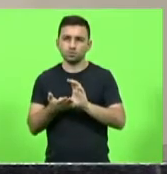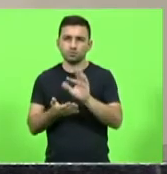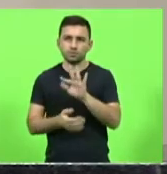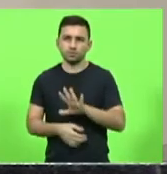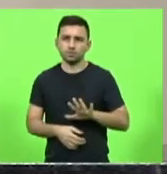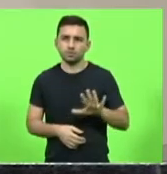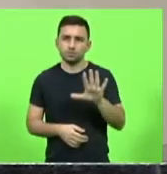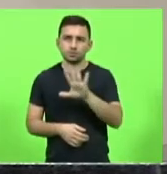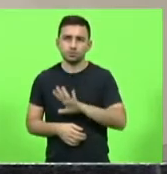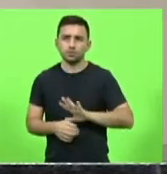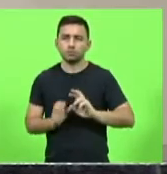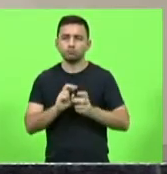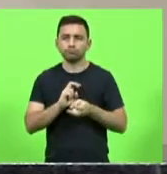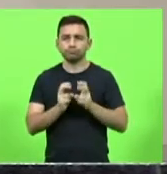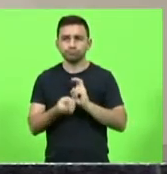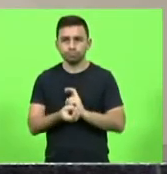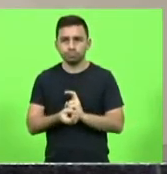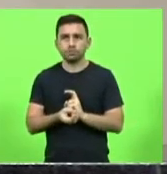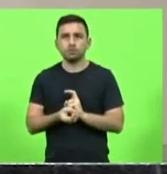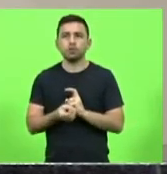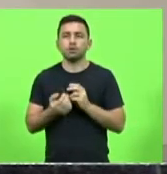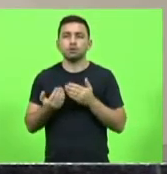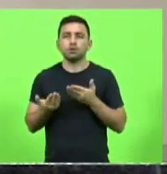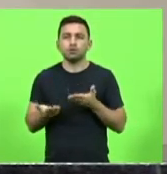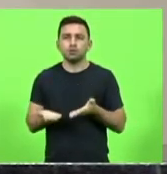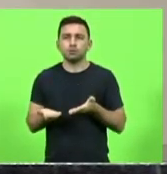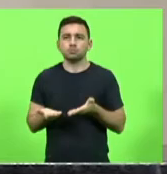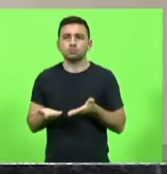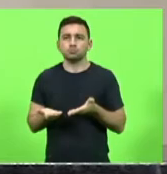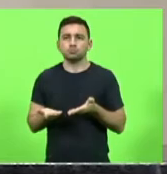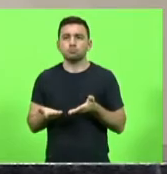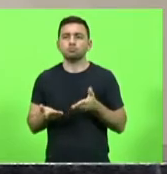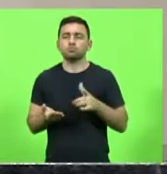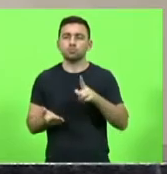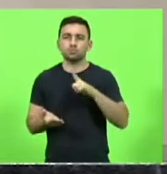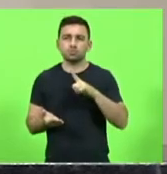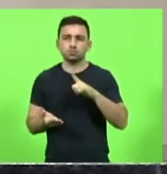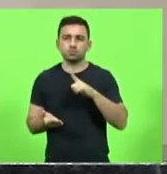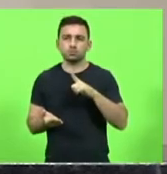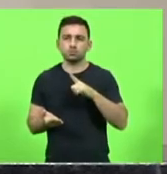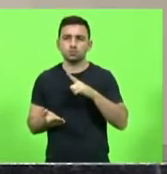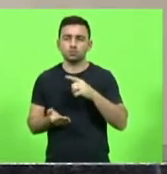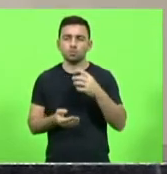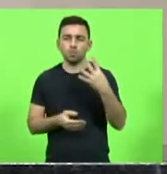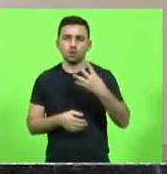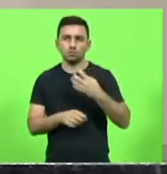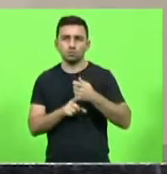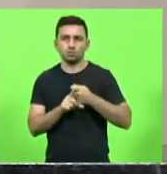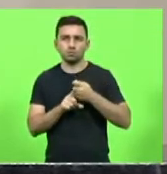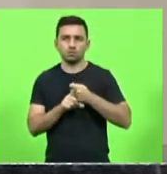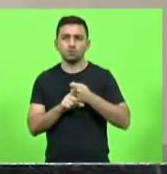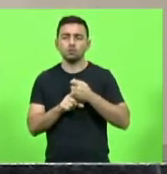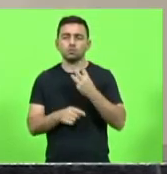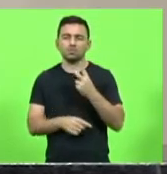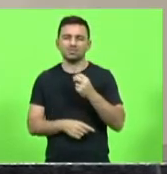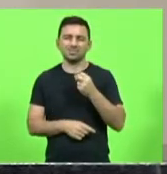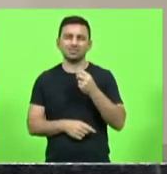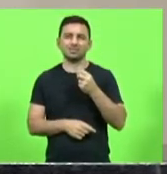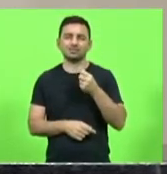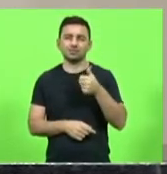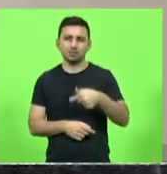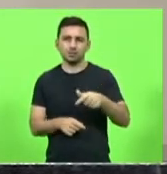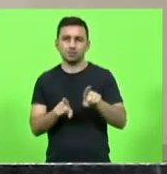Catarinense de Jiu-Jitsu, que realizaram uma excepcional condução dos trabalhos no quadriênio 2017-2021. Em